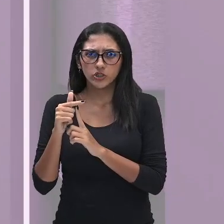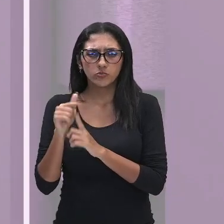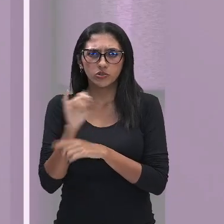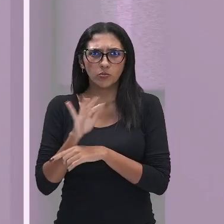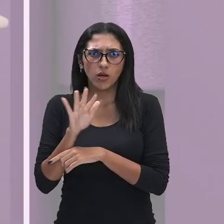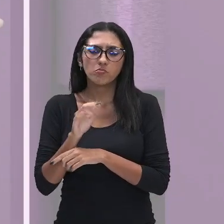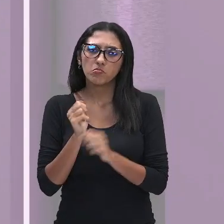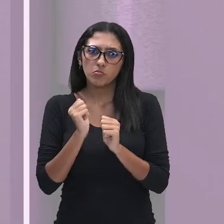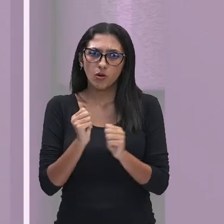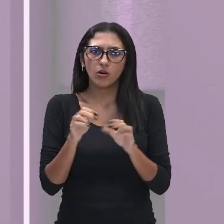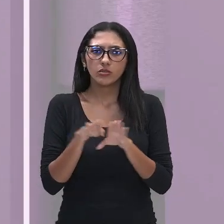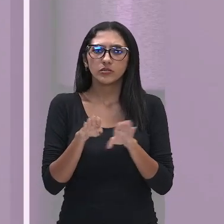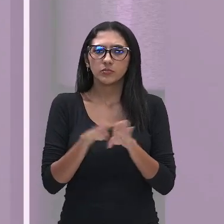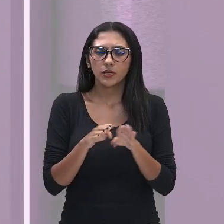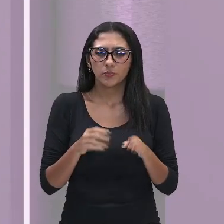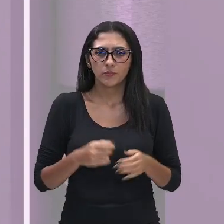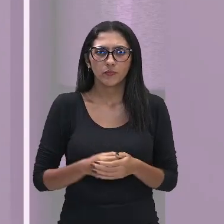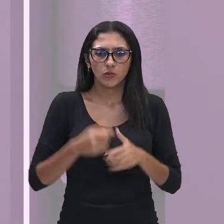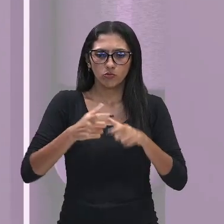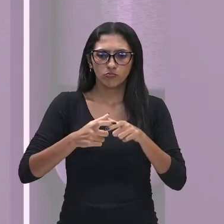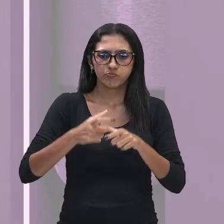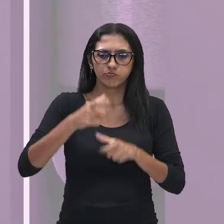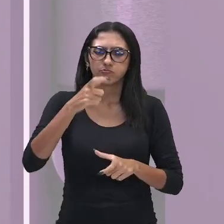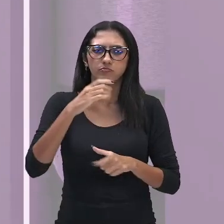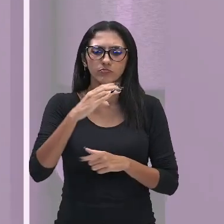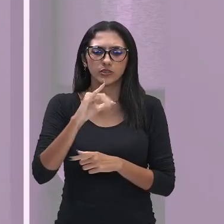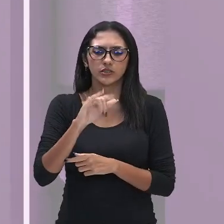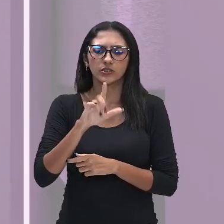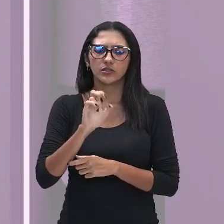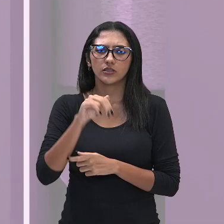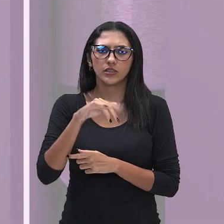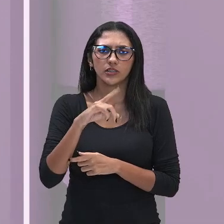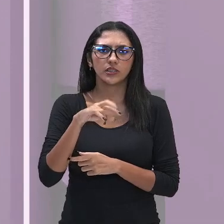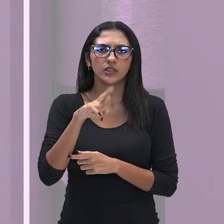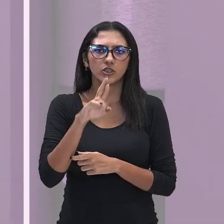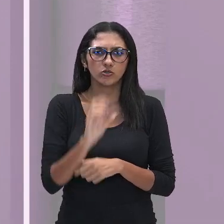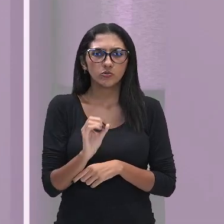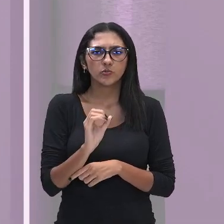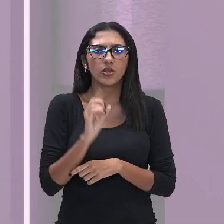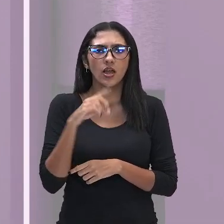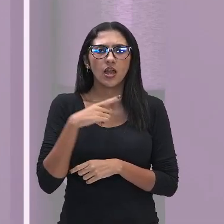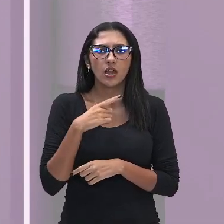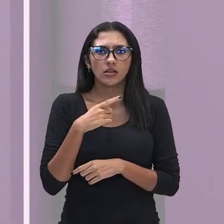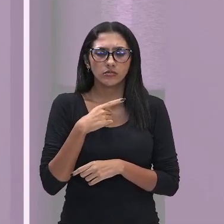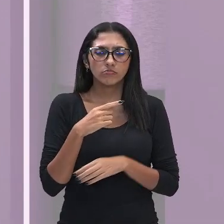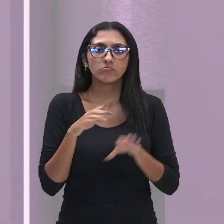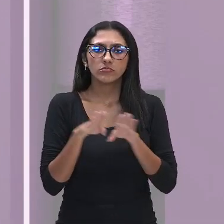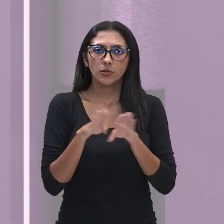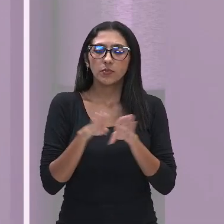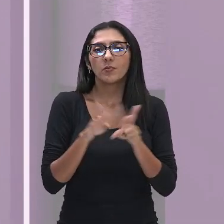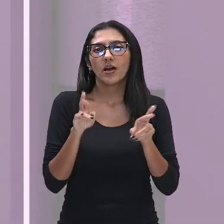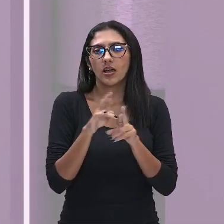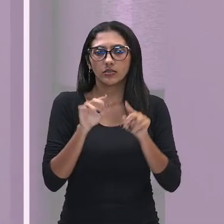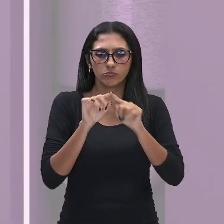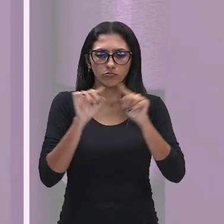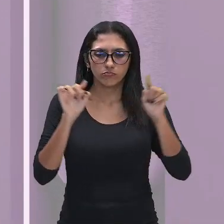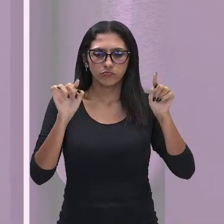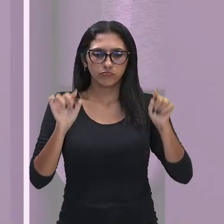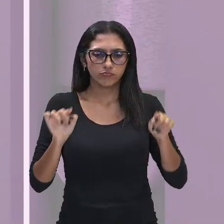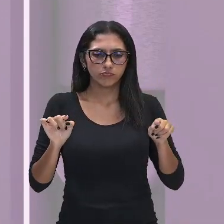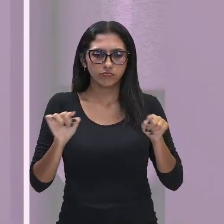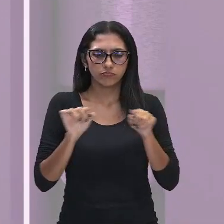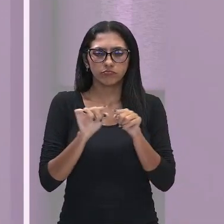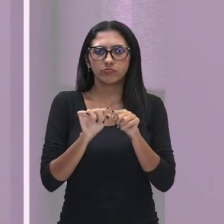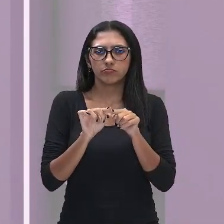tá? Por exemplo, o cilindro. O cilindro ele é formado a partir do giro de um retângulo também. É só você imaginar aí,